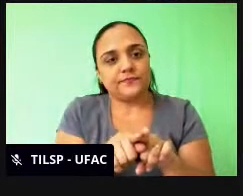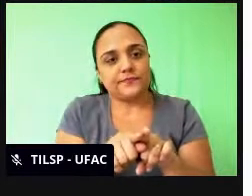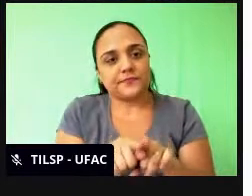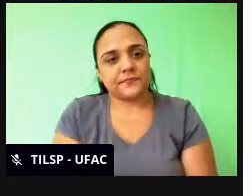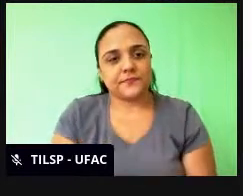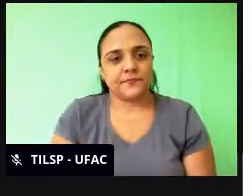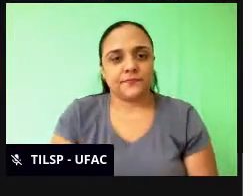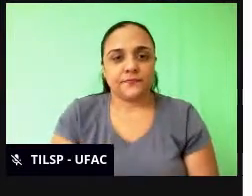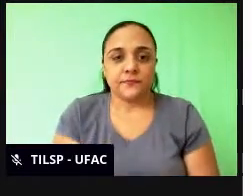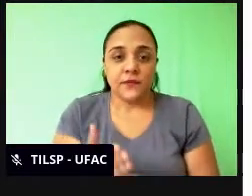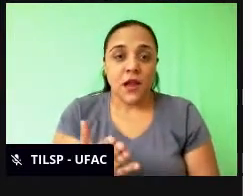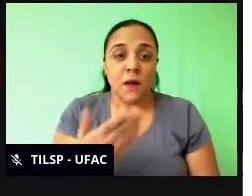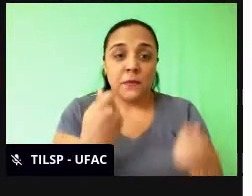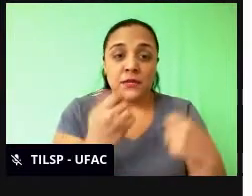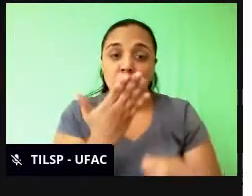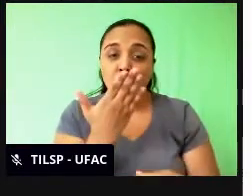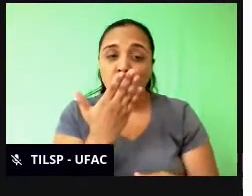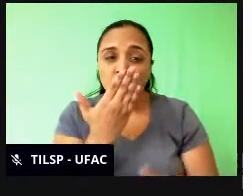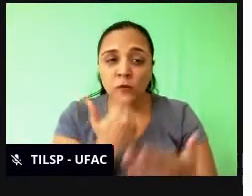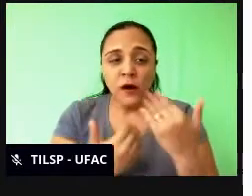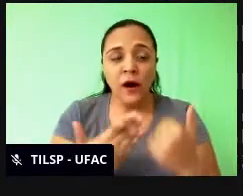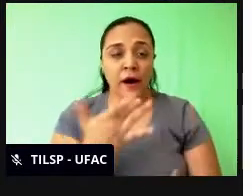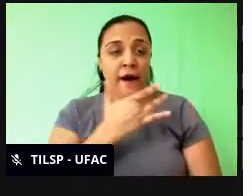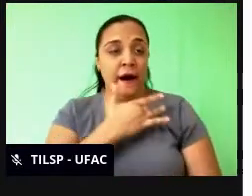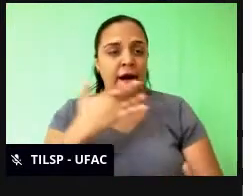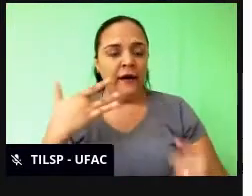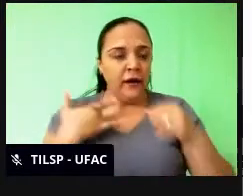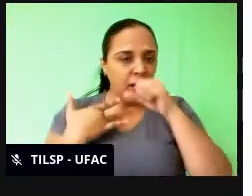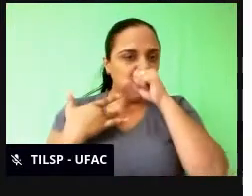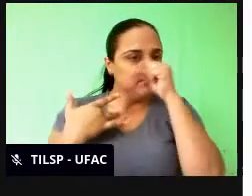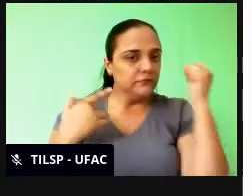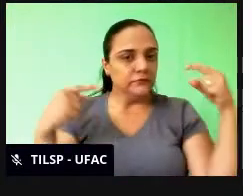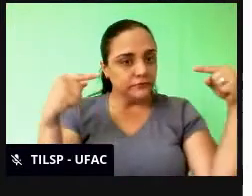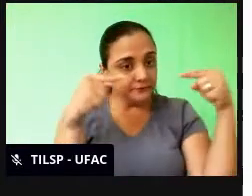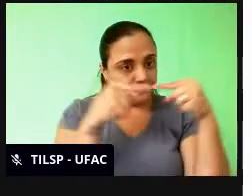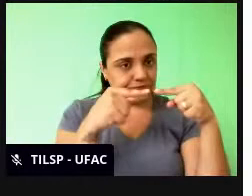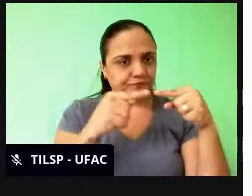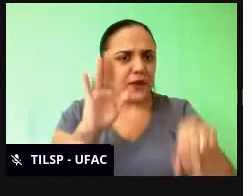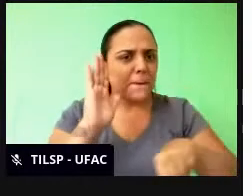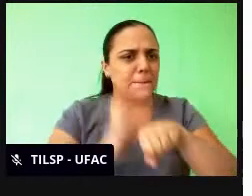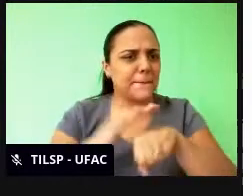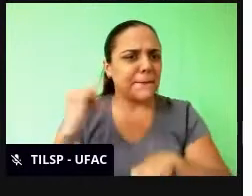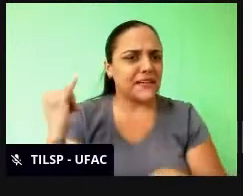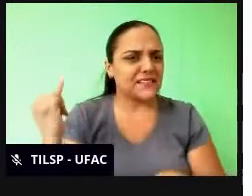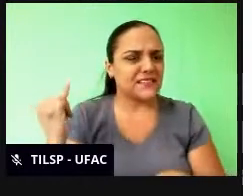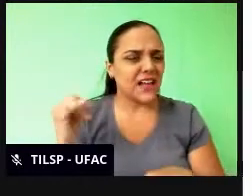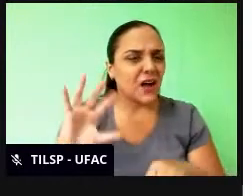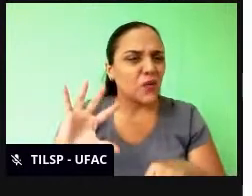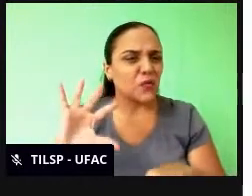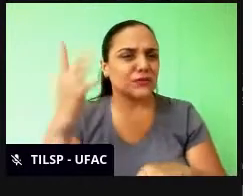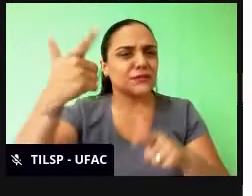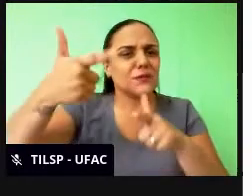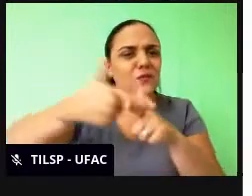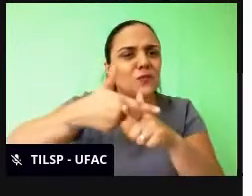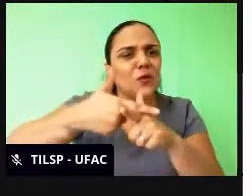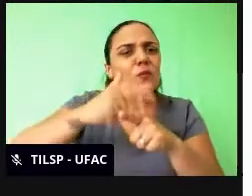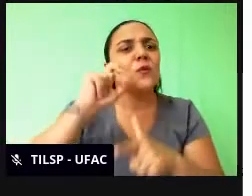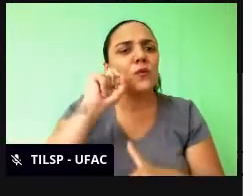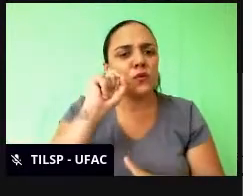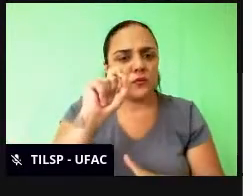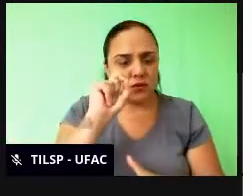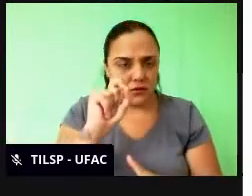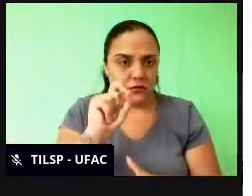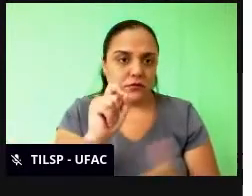satisfatória ao treinamento. Então, um dos grandes problemas que a gente enfrenta na prática clínica esportiva, de